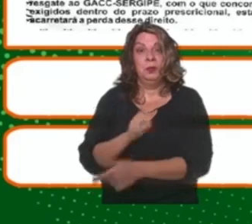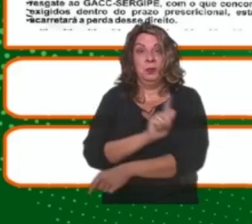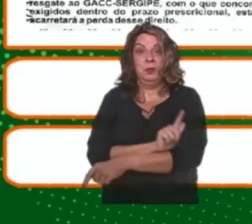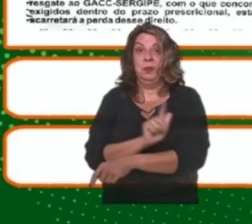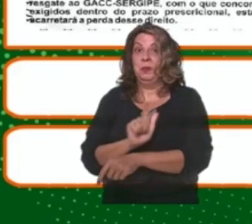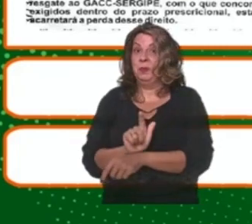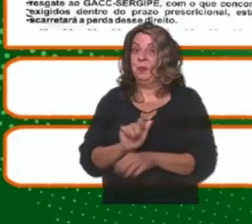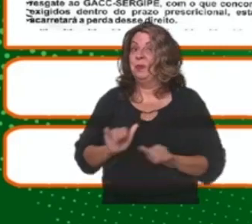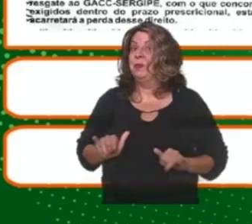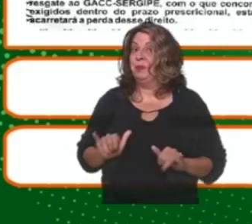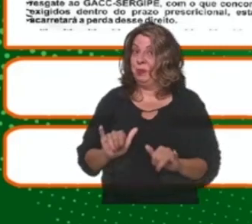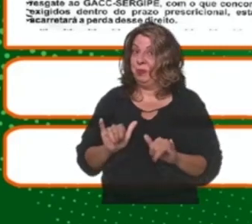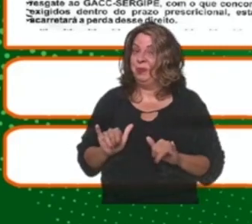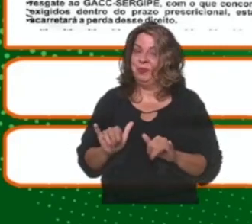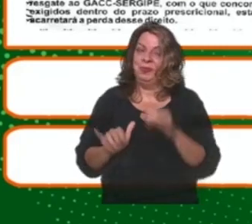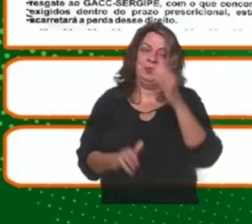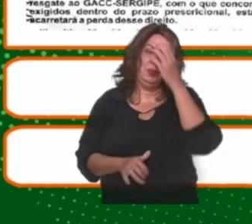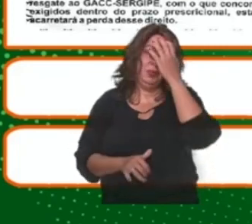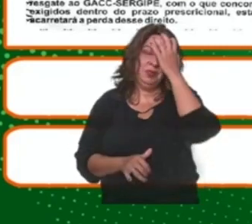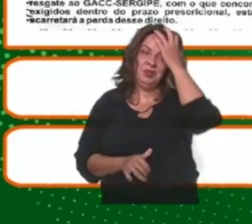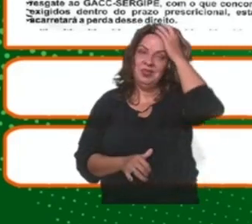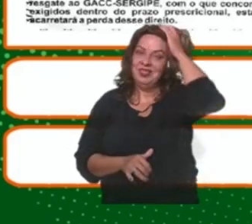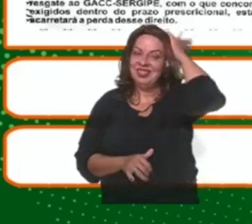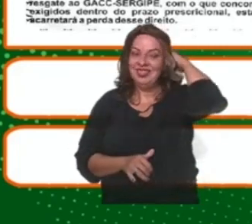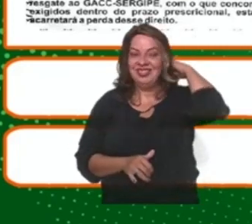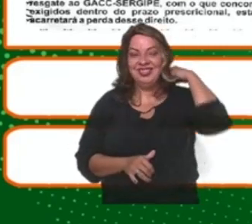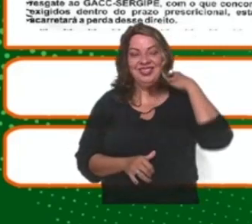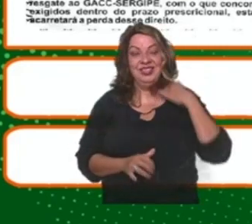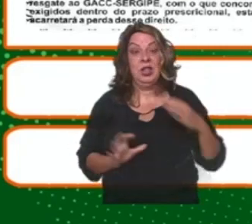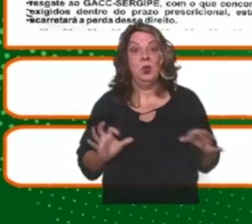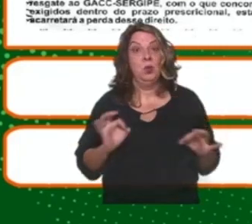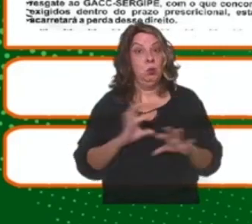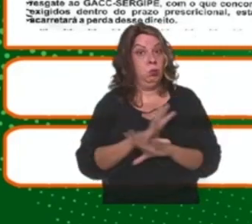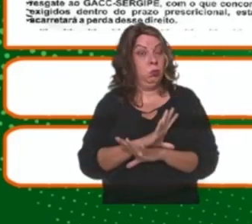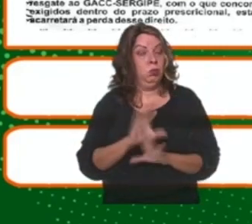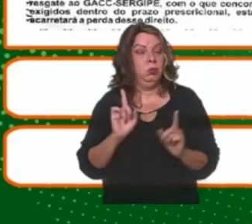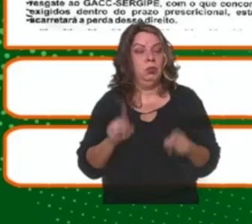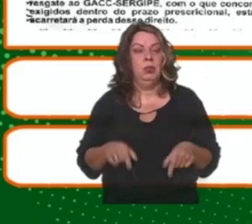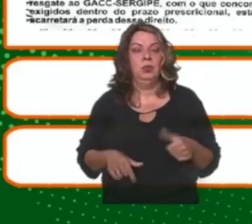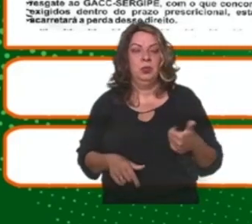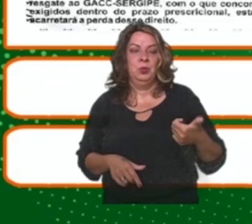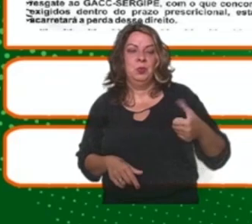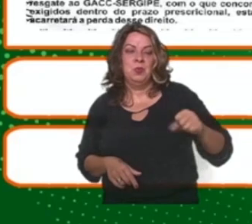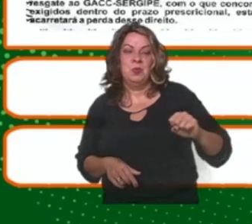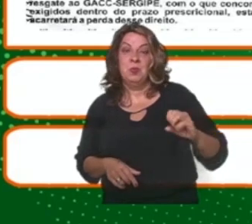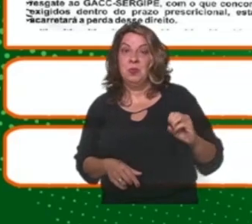Barbosa, Orlando Dantas. Vou fechar esse primeiro lote de felicidades com